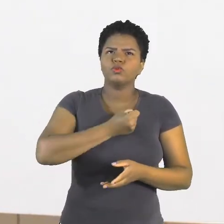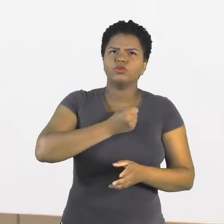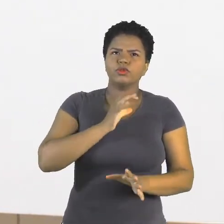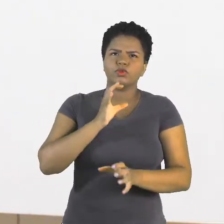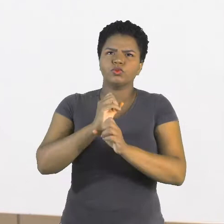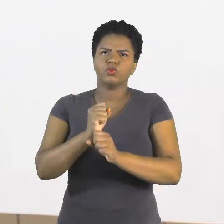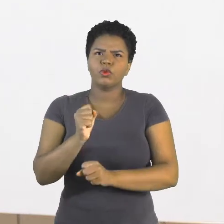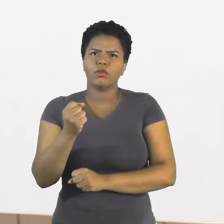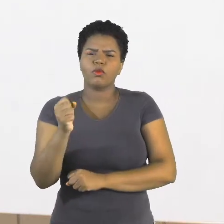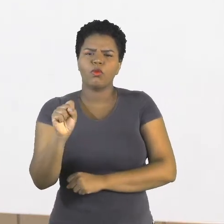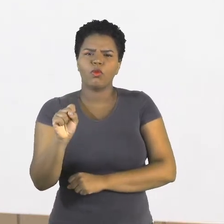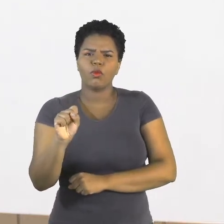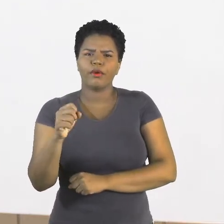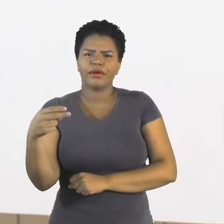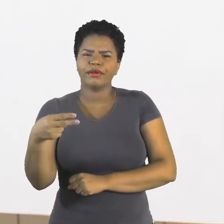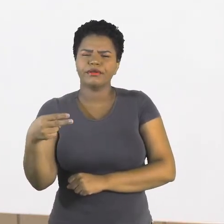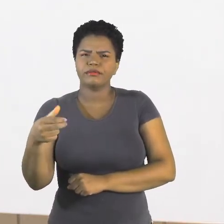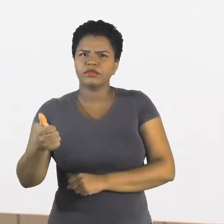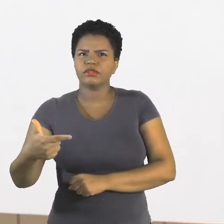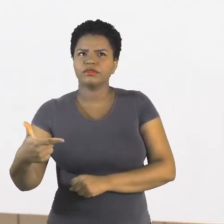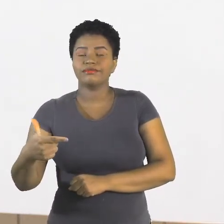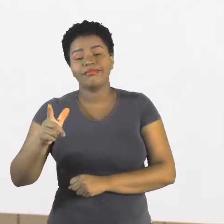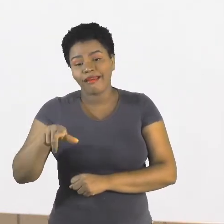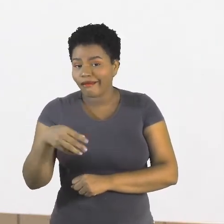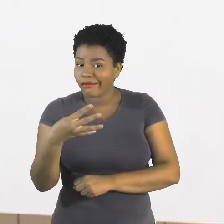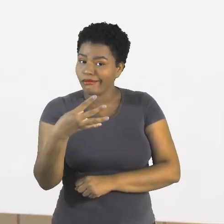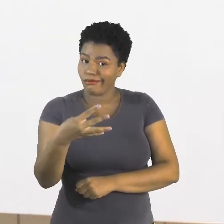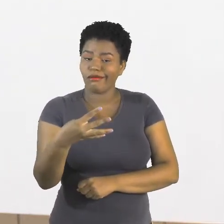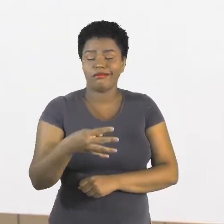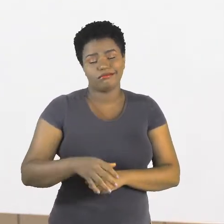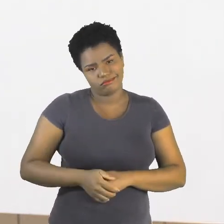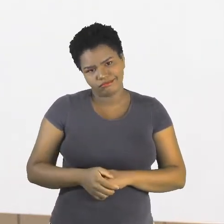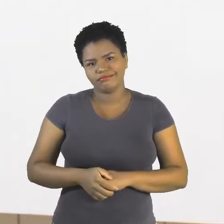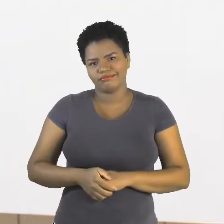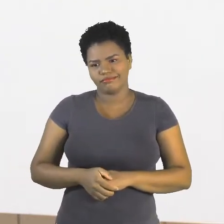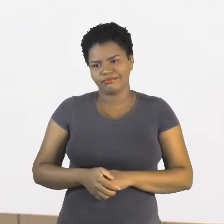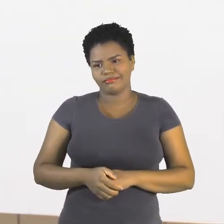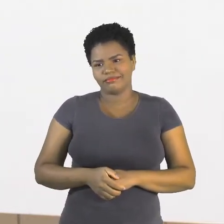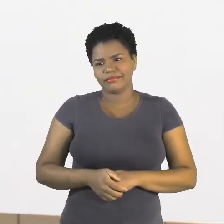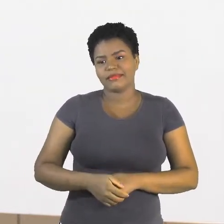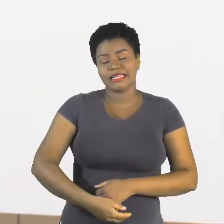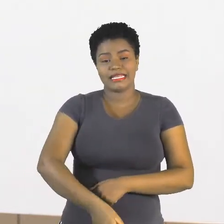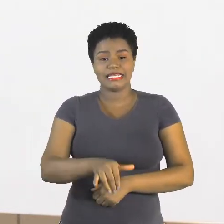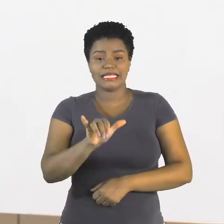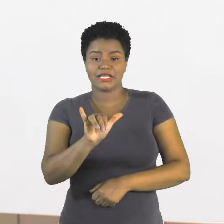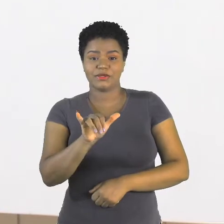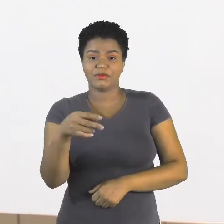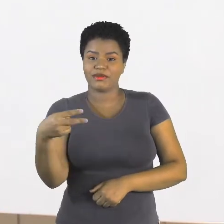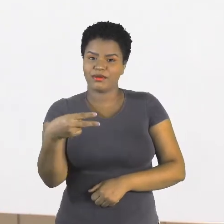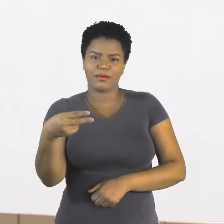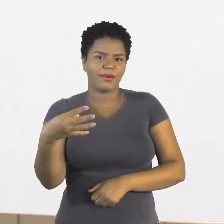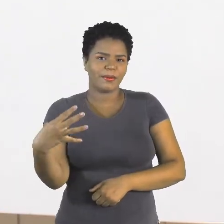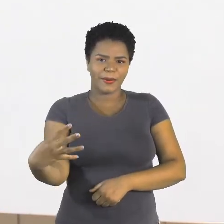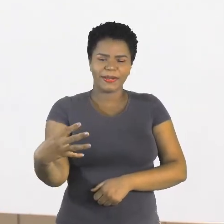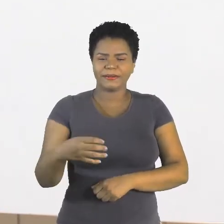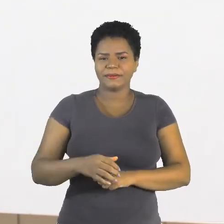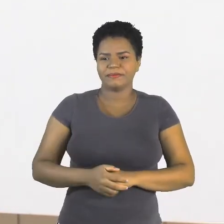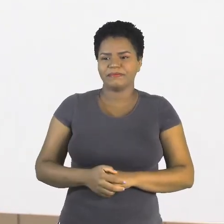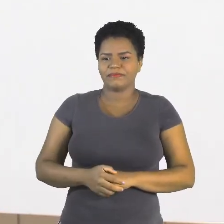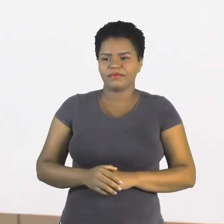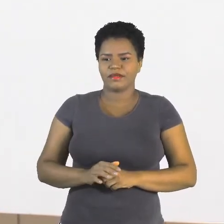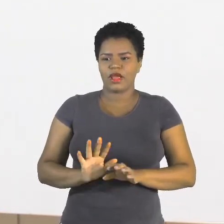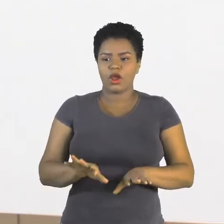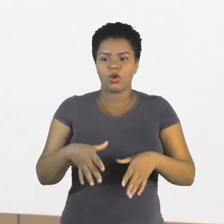12? Que número? 4. Então, y é igual a 4. Ou seja, qual é a